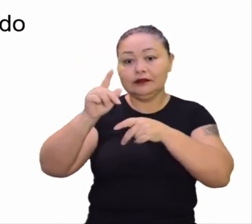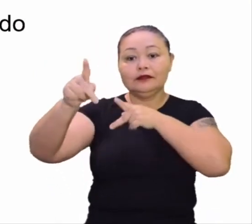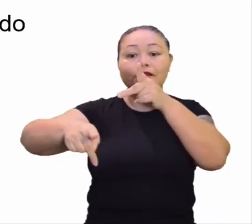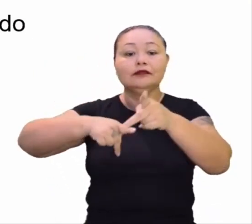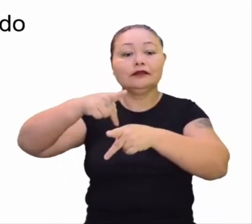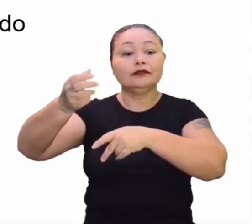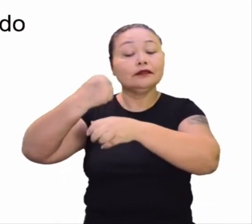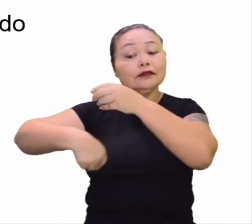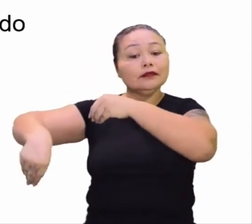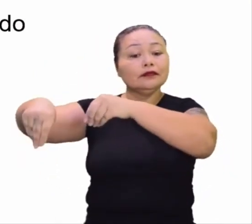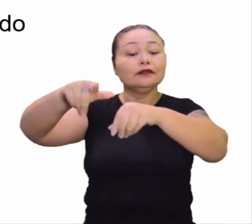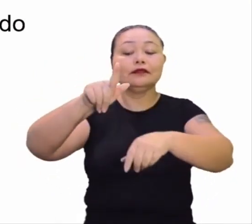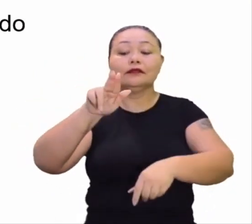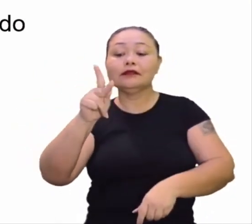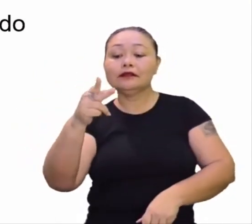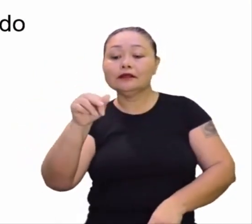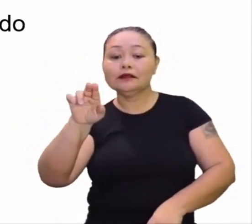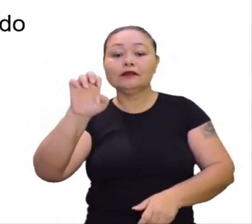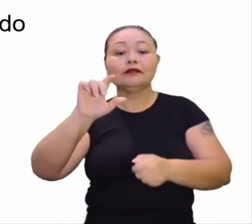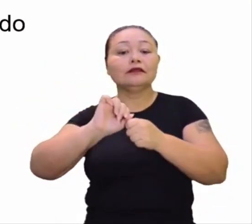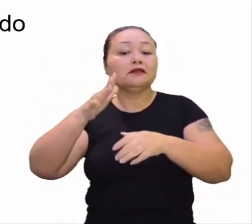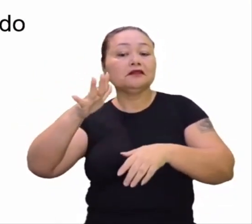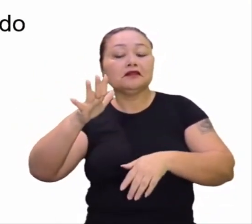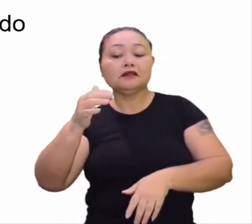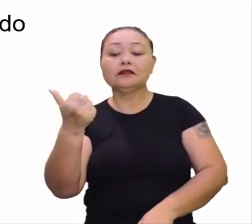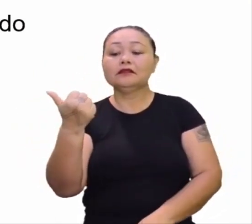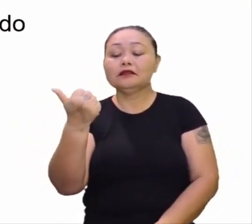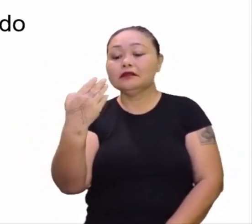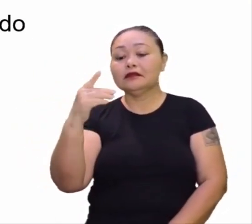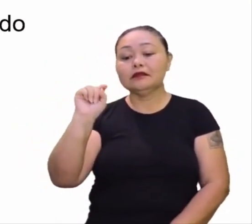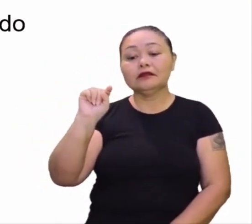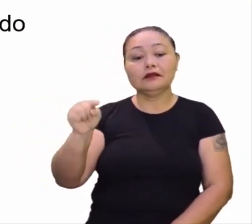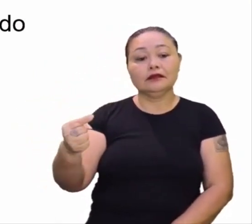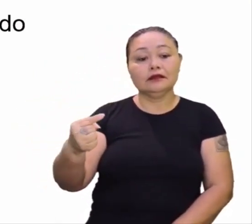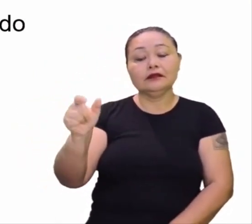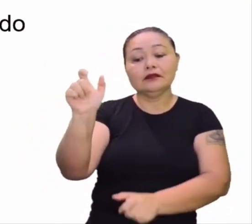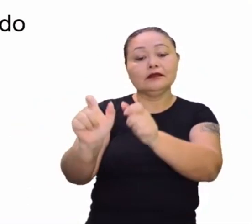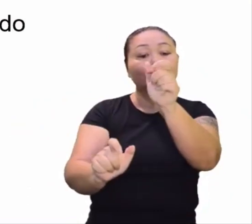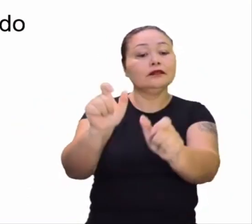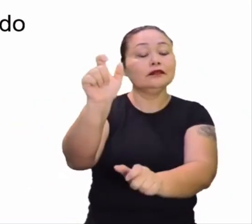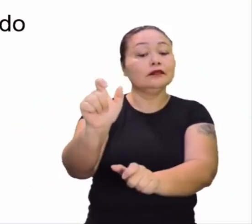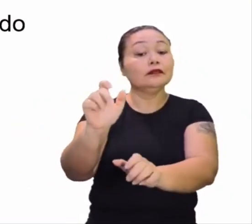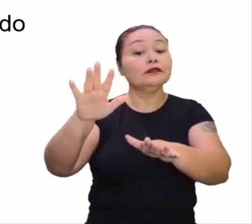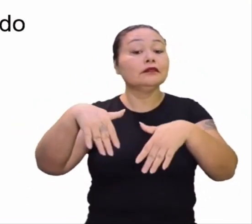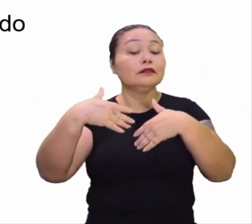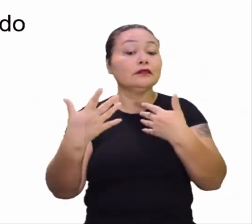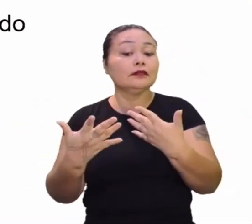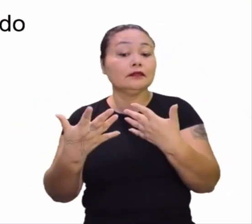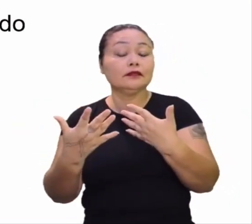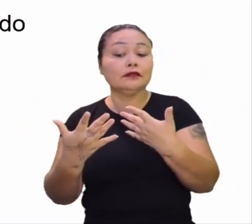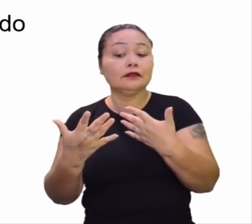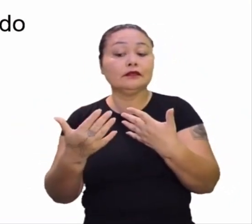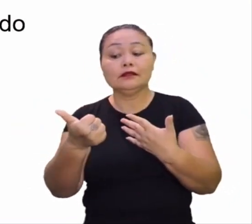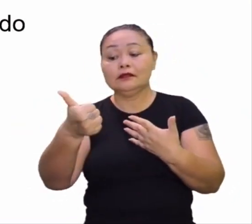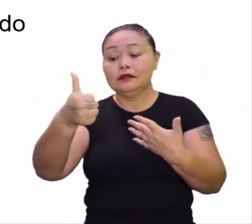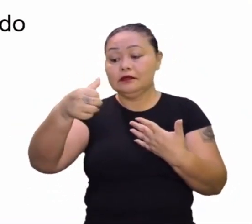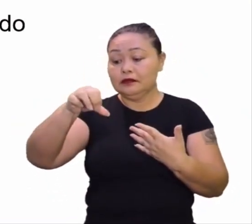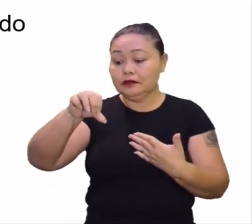população do antigo território do Guaporé era cerca de 14 mil habitantes, enquanto que